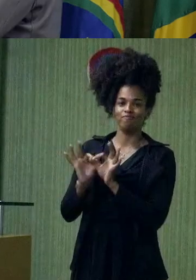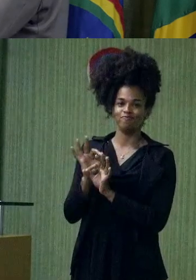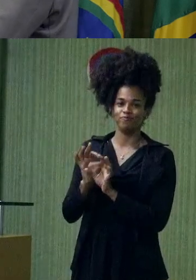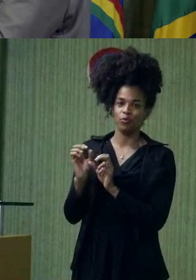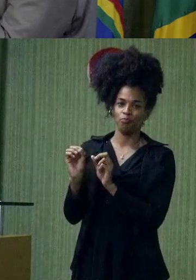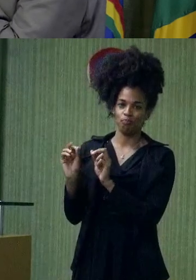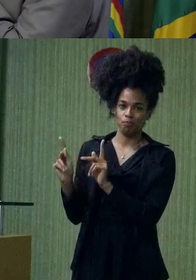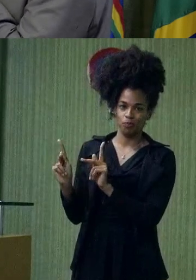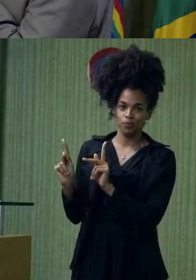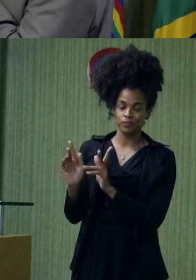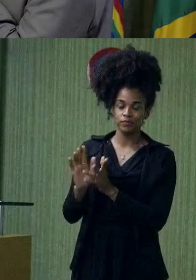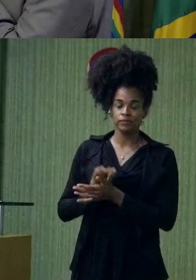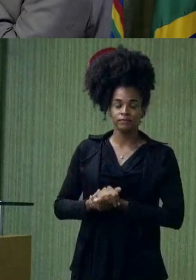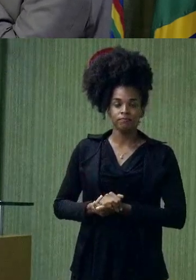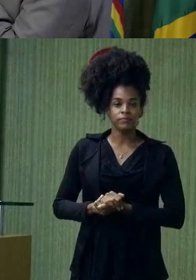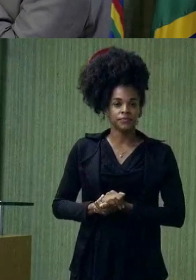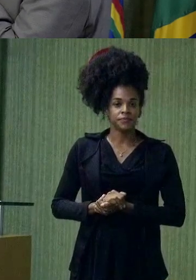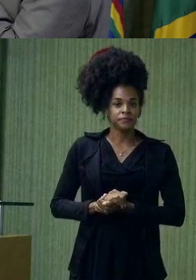OK